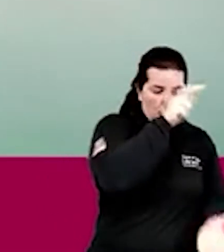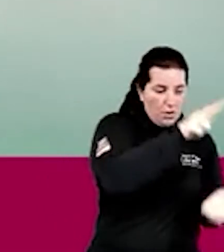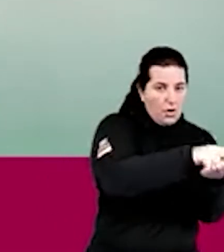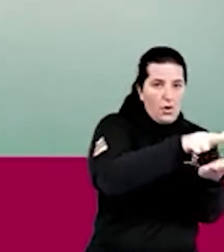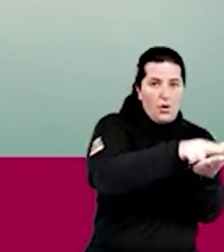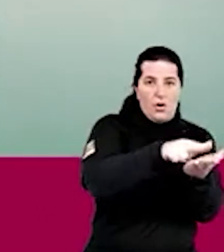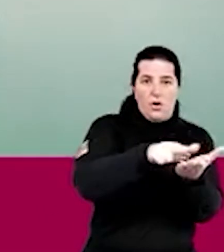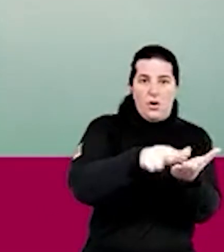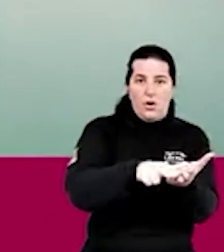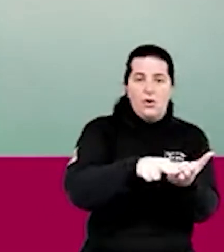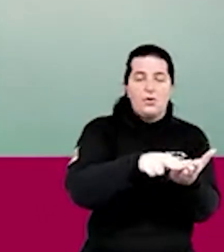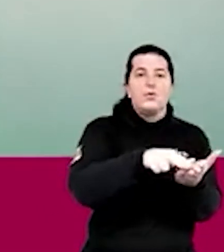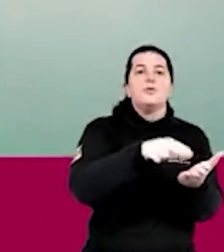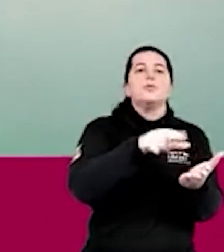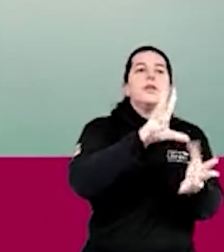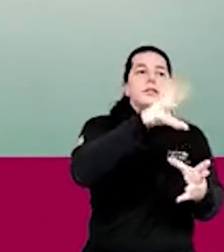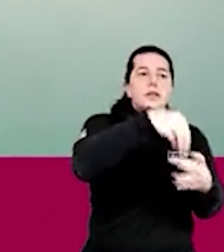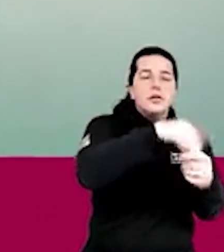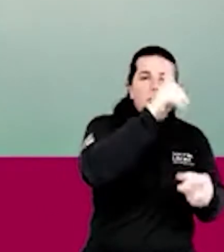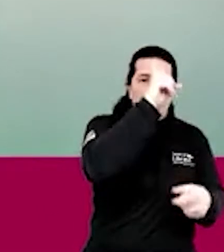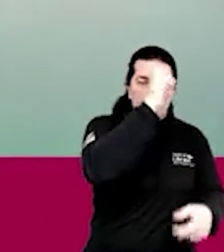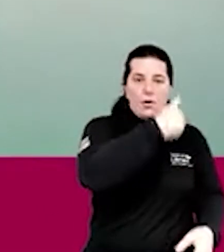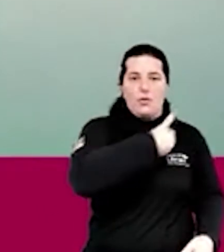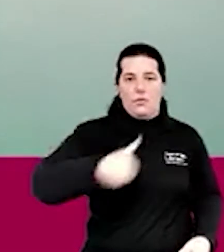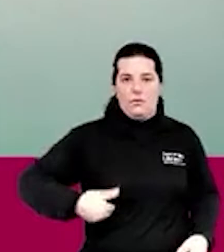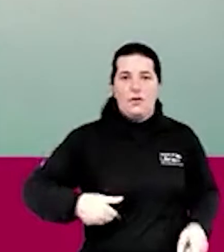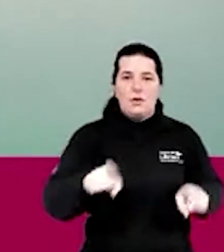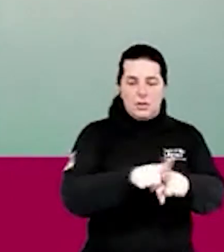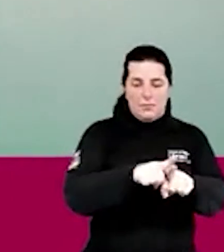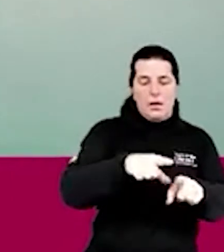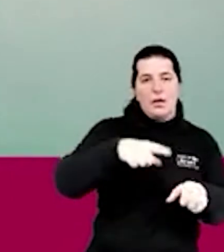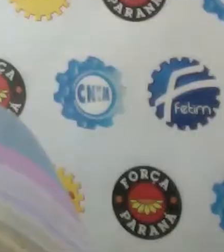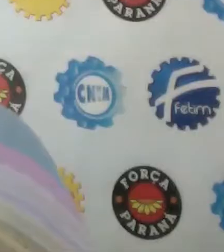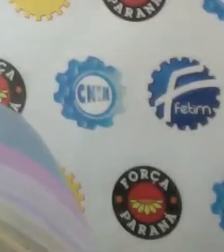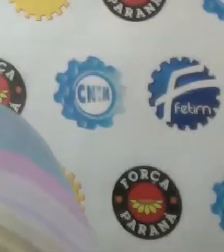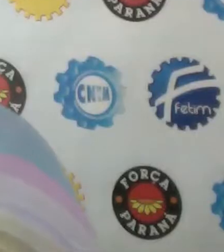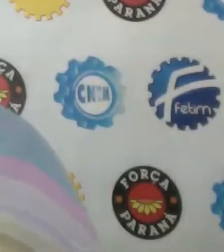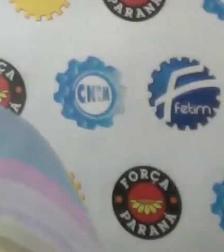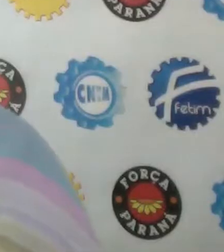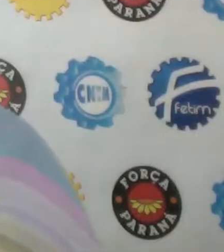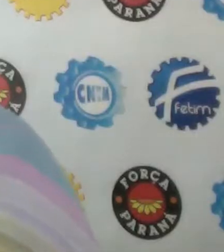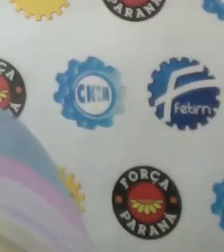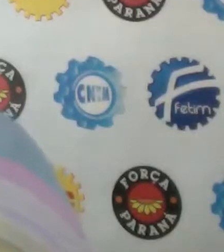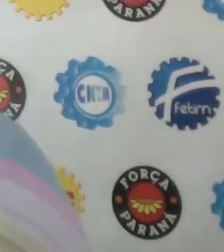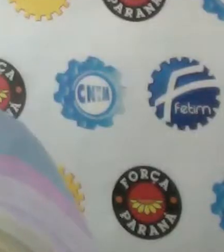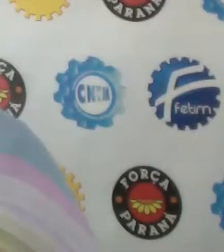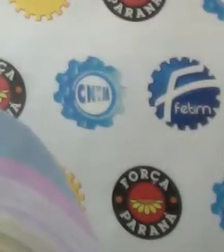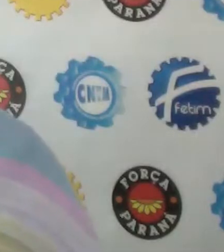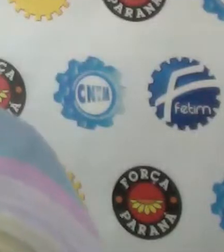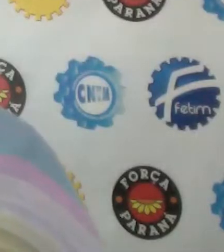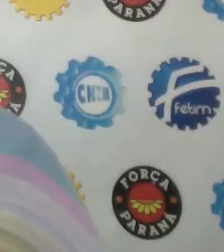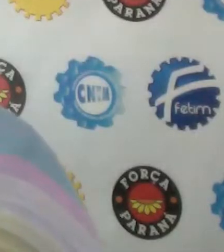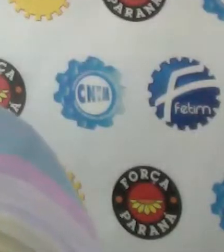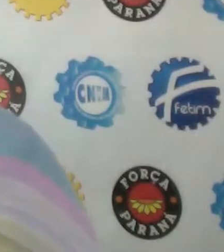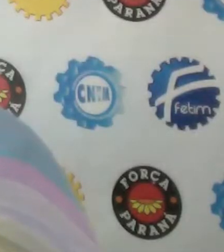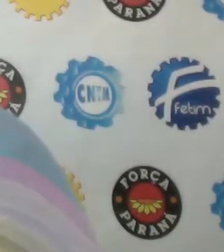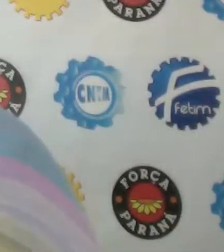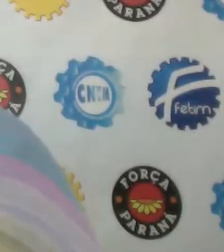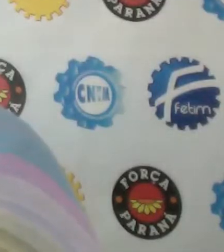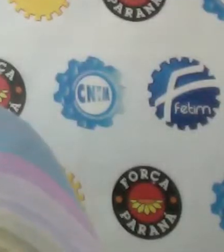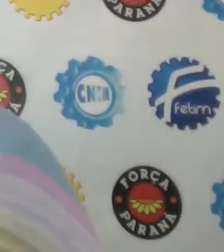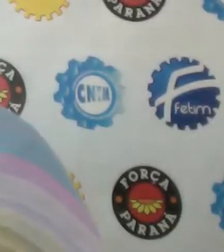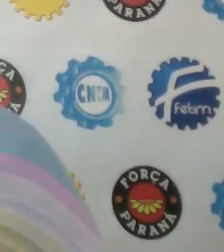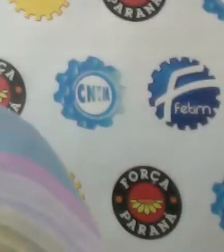em hospitais públicos e privados de Curitiba, isso os casos confirmados. Dados da Covid-19 no